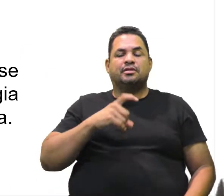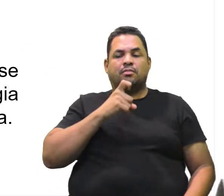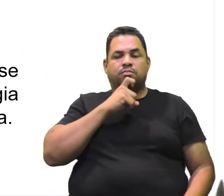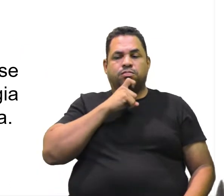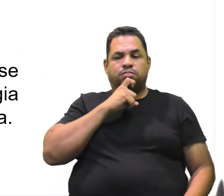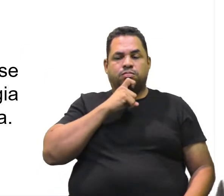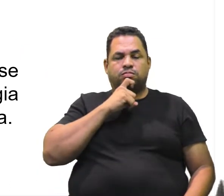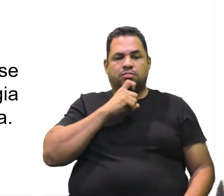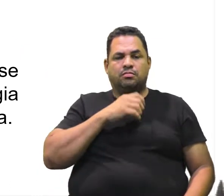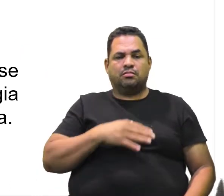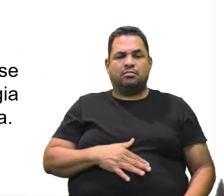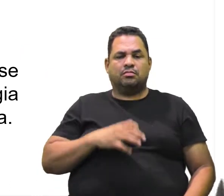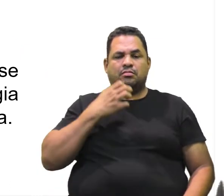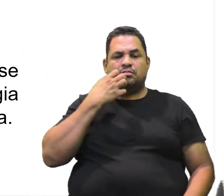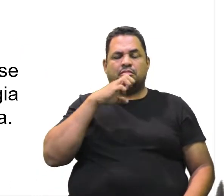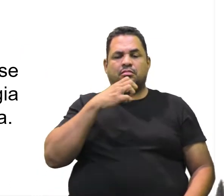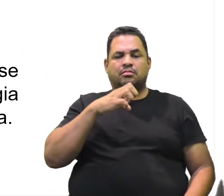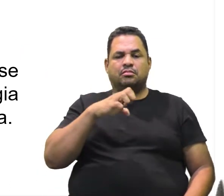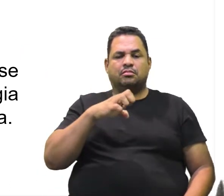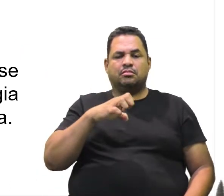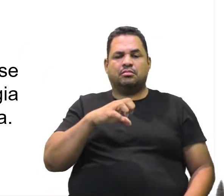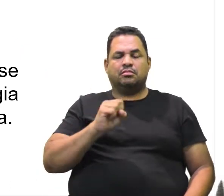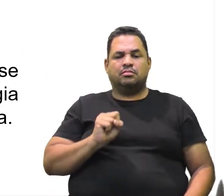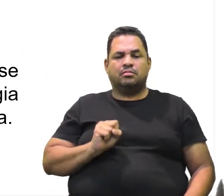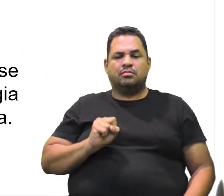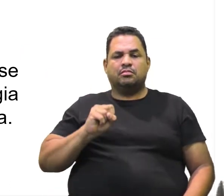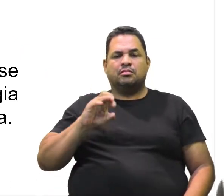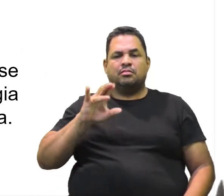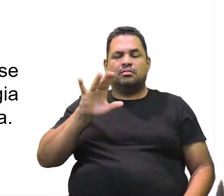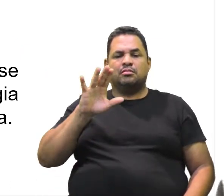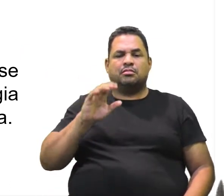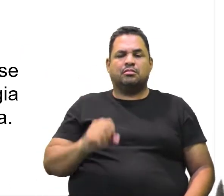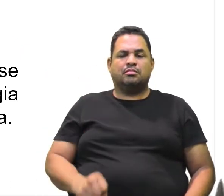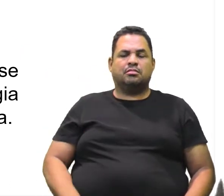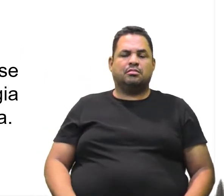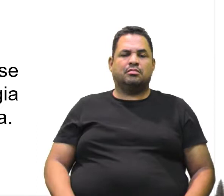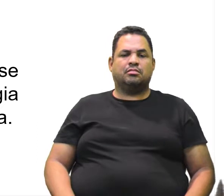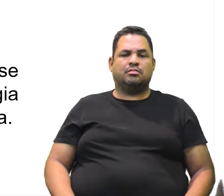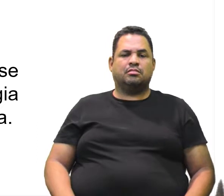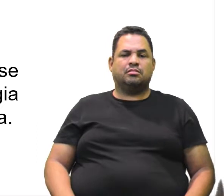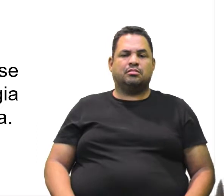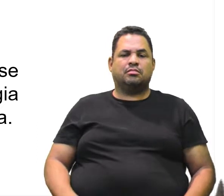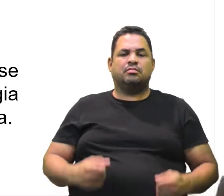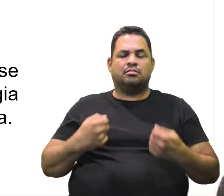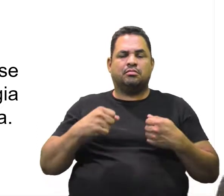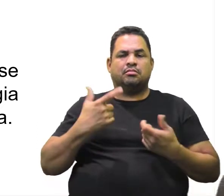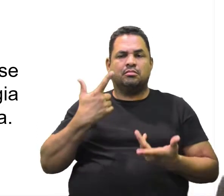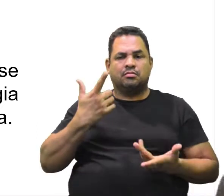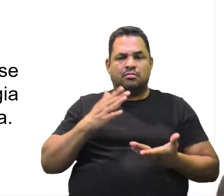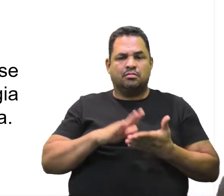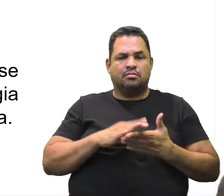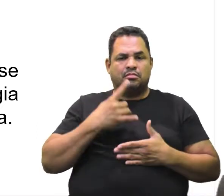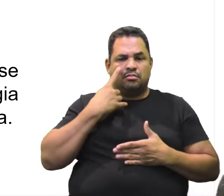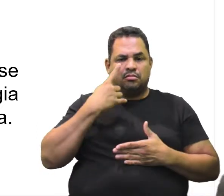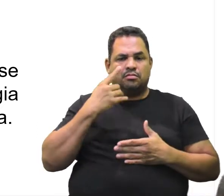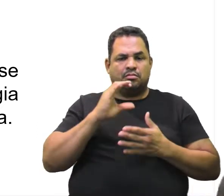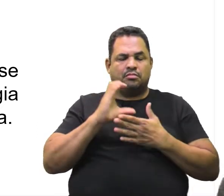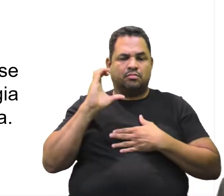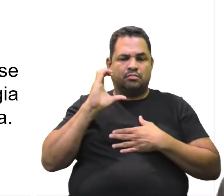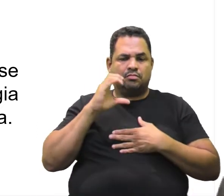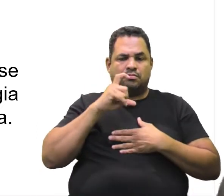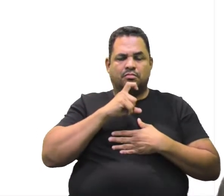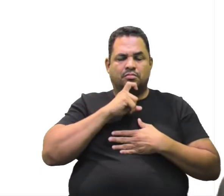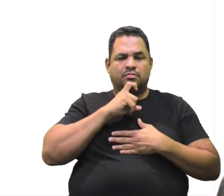resfriamento, energia está sendo liberada, ok? Então, aí, só para que a gente possa estar havendo um